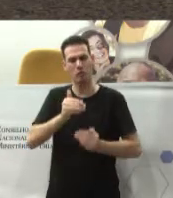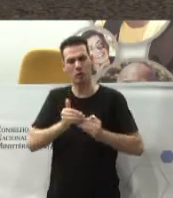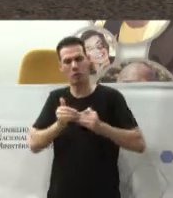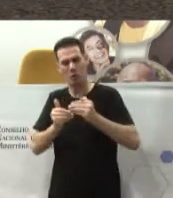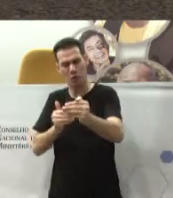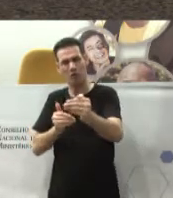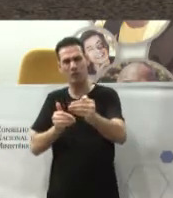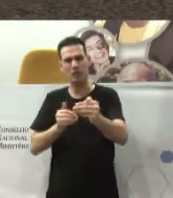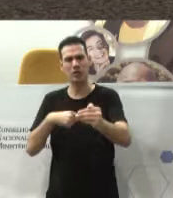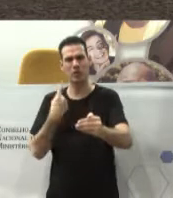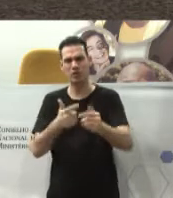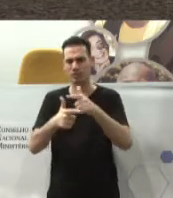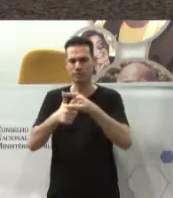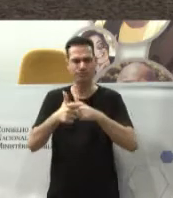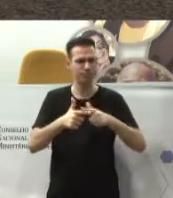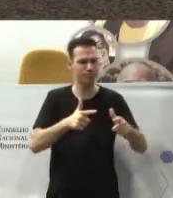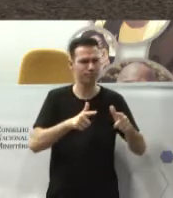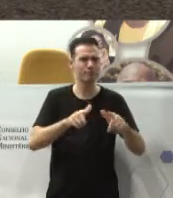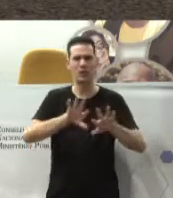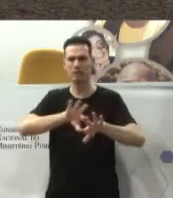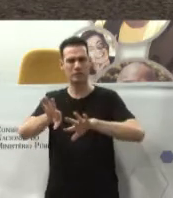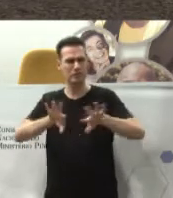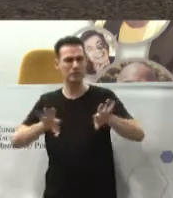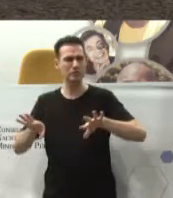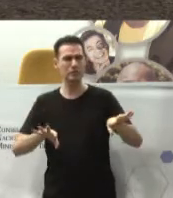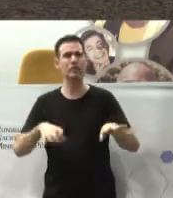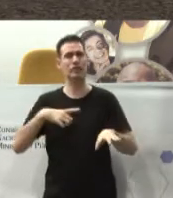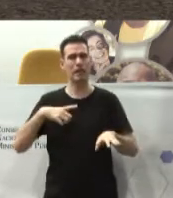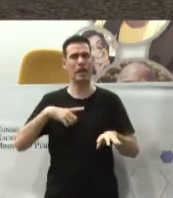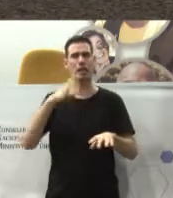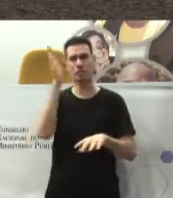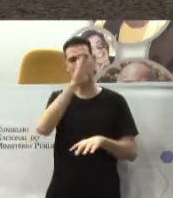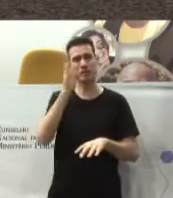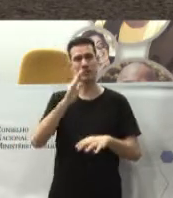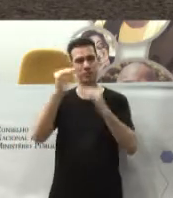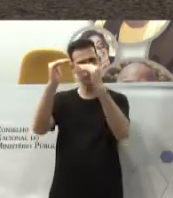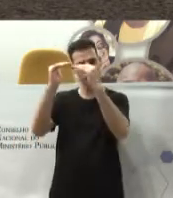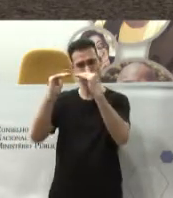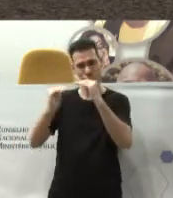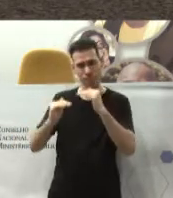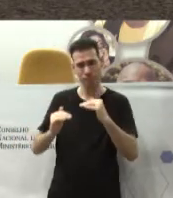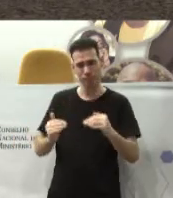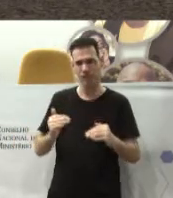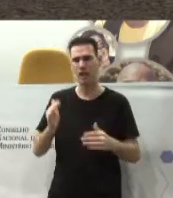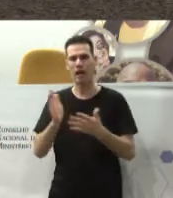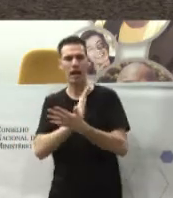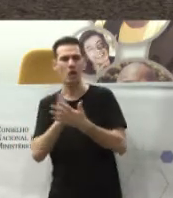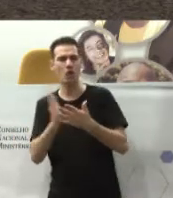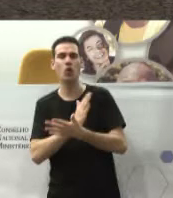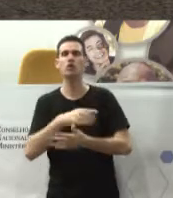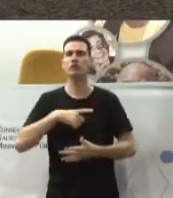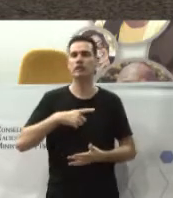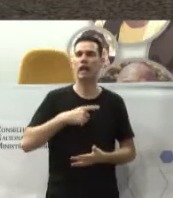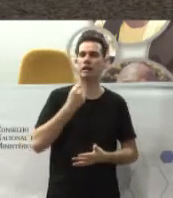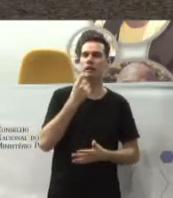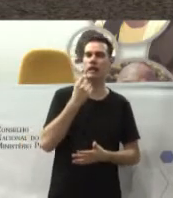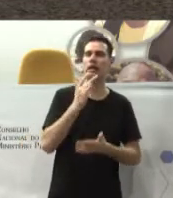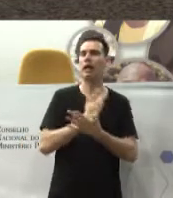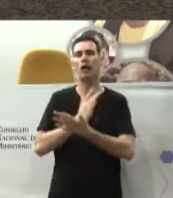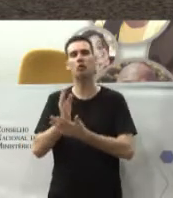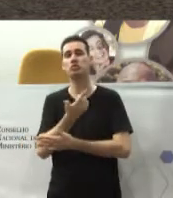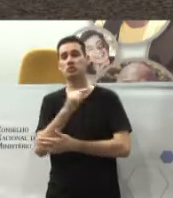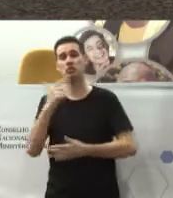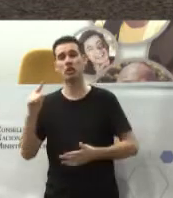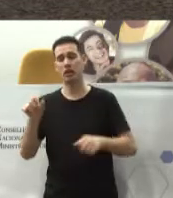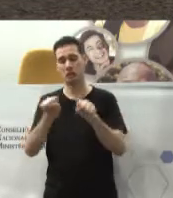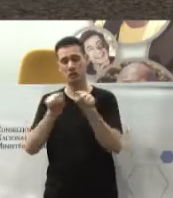a nos dividir, a termos várias classes brasileiros, aqueles que podem aceder e aqueles que têm recurso talvez não acedam, num sistema que se diz